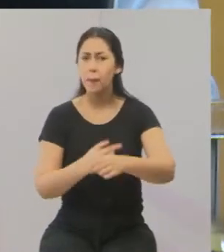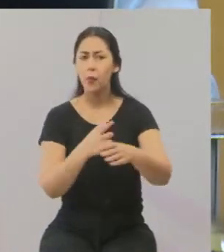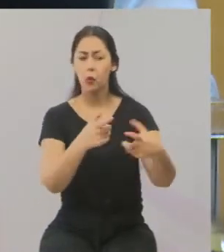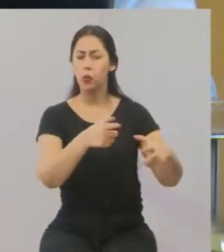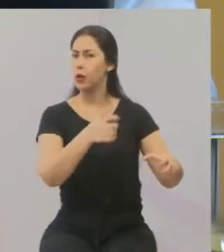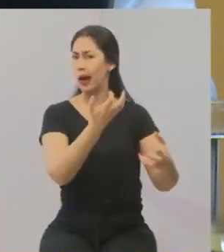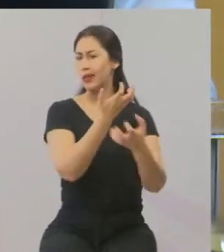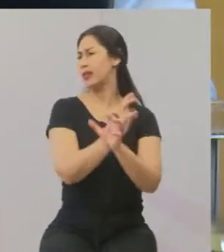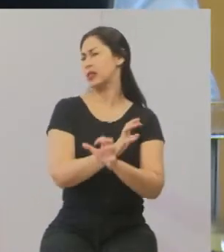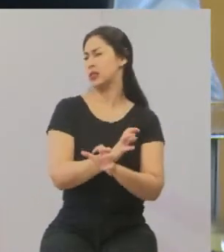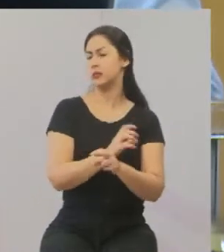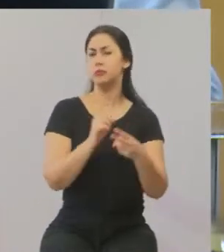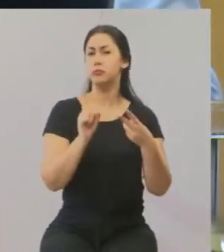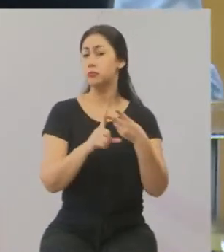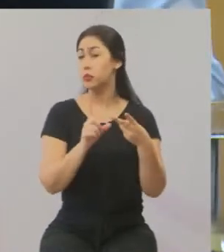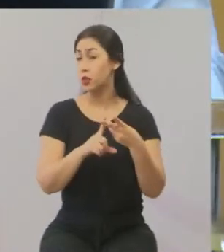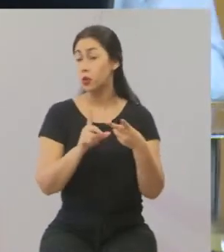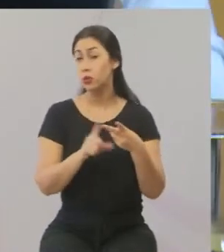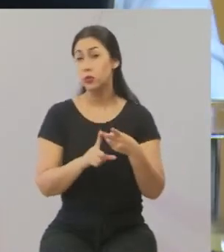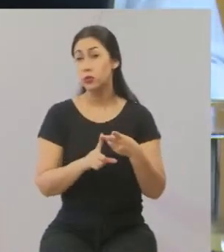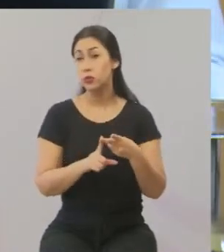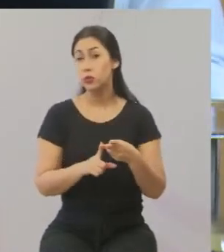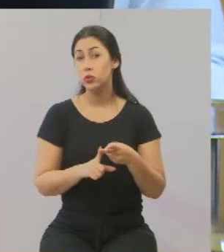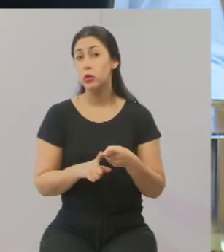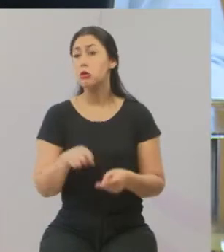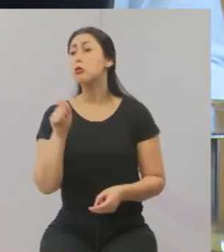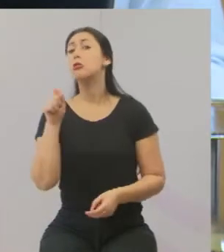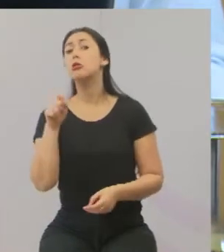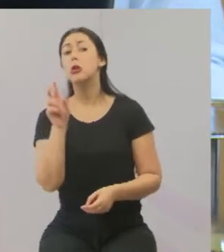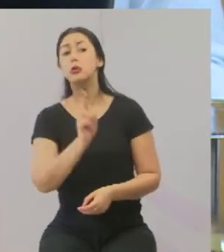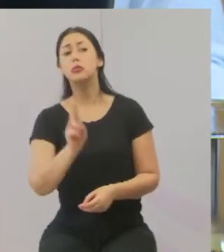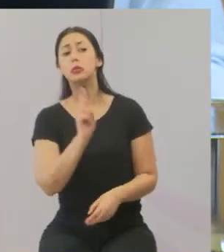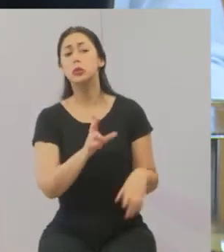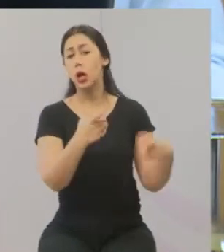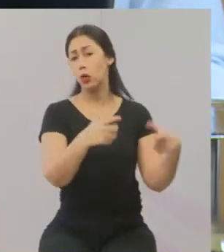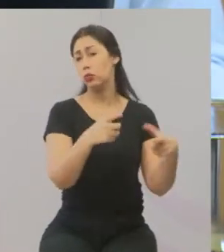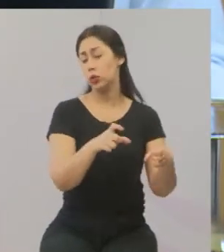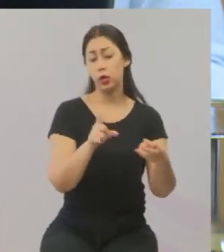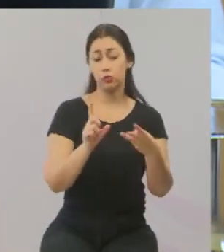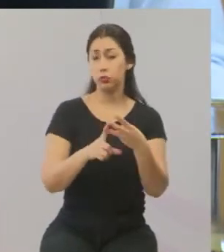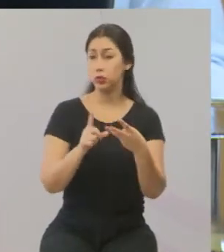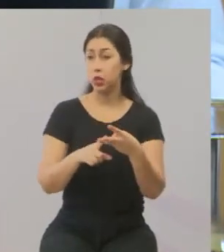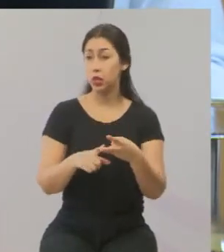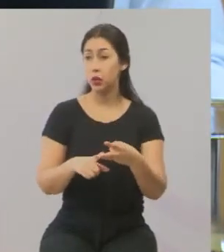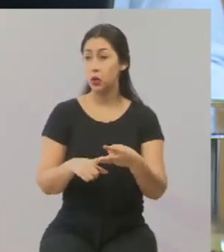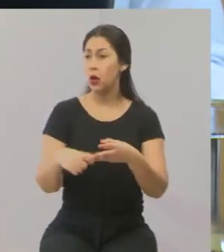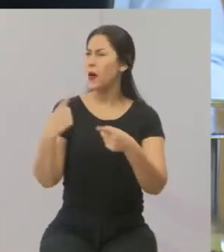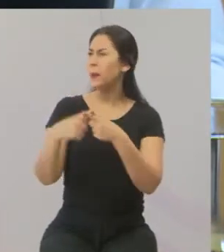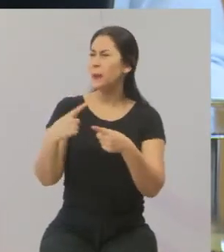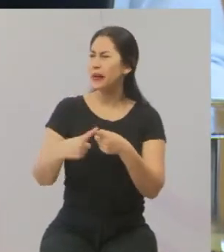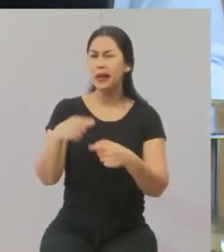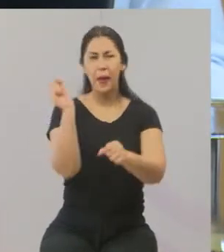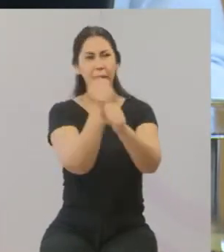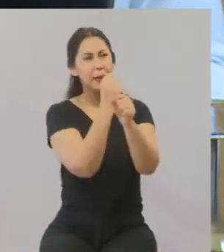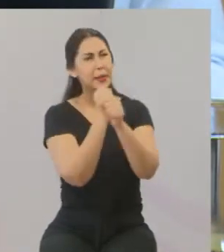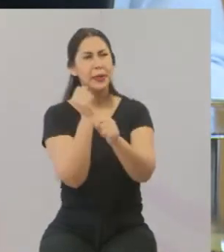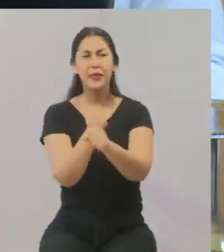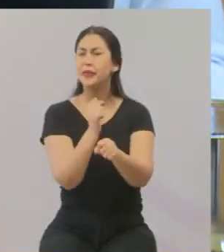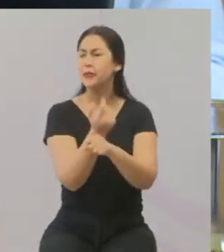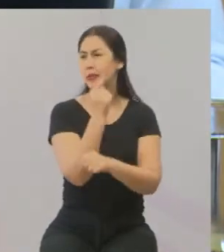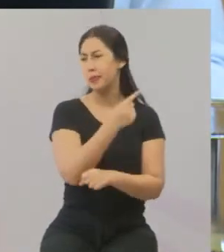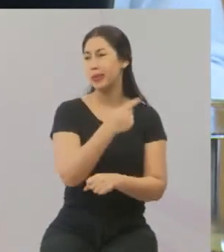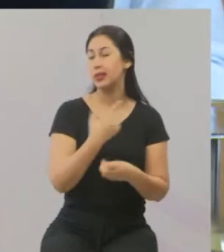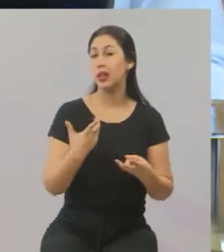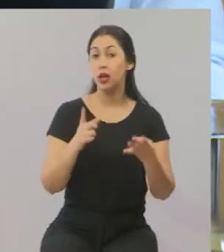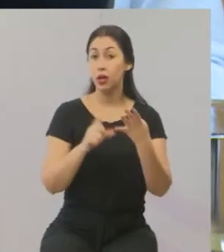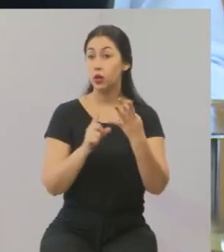desocupado? Segundo, qual órgão público utilizará o imóvel em questão? Terceiro, qual o motivo da realização de reformas no referido imóvel? Quarto,